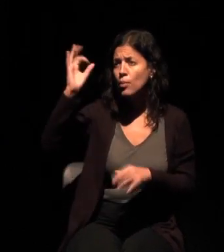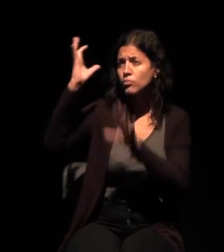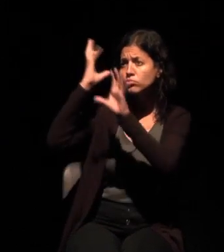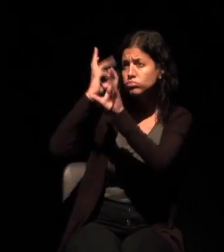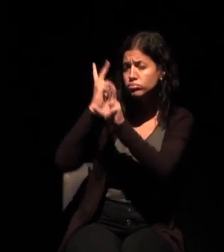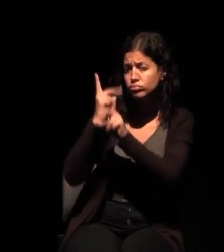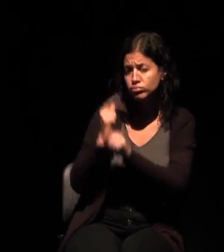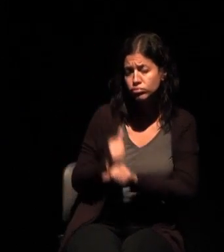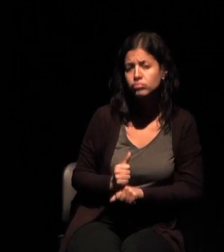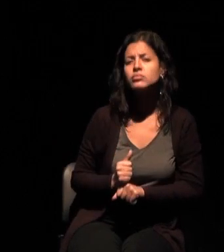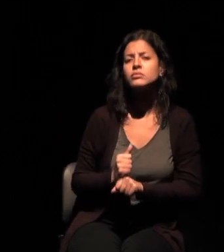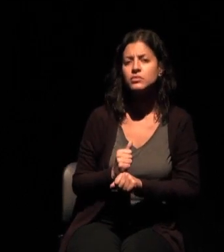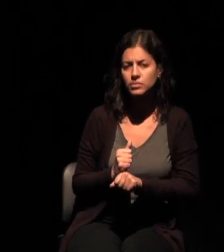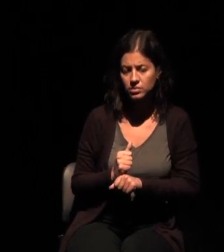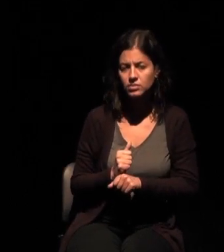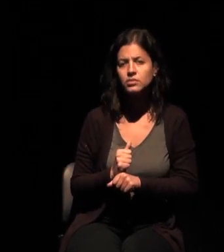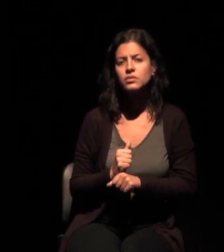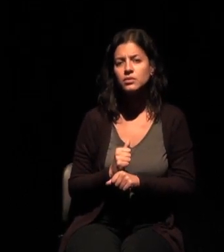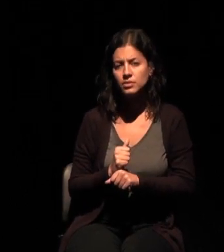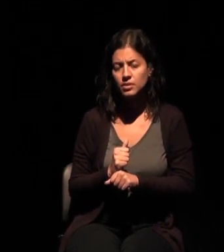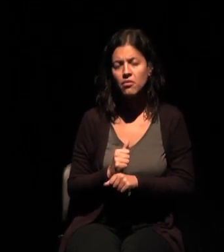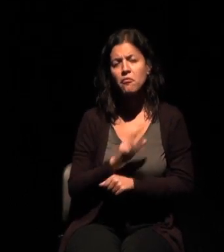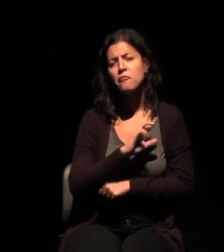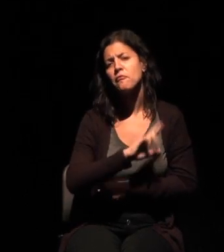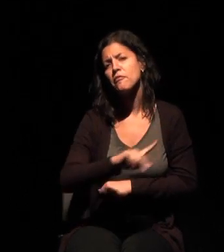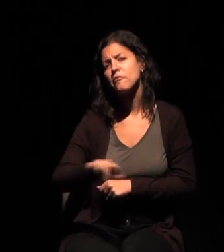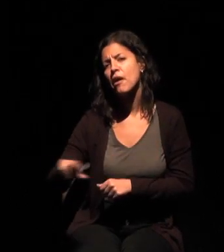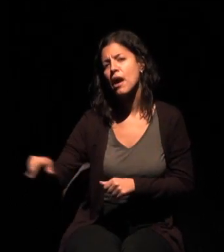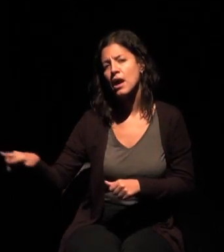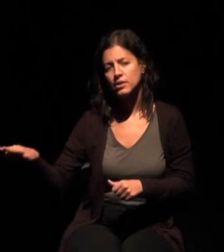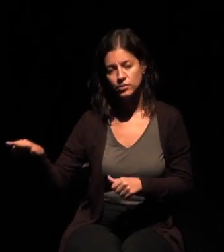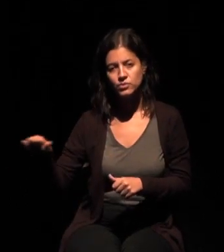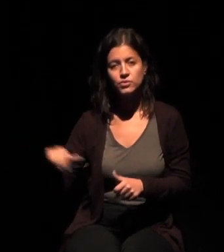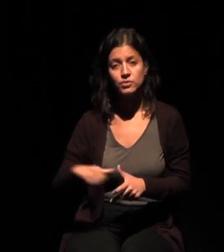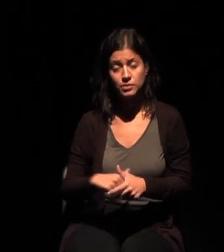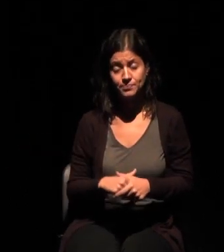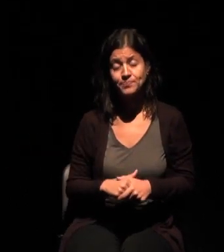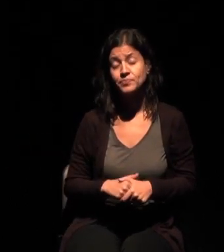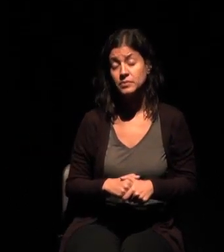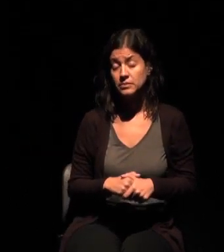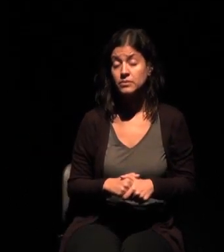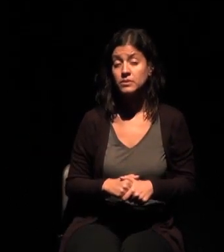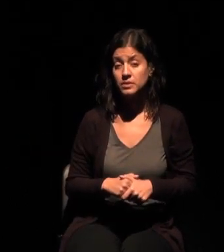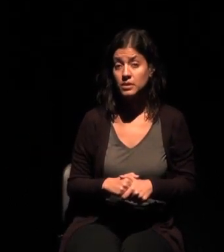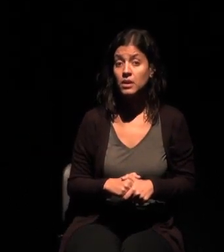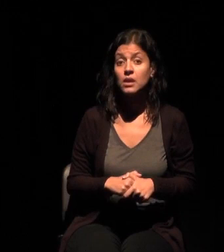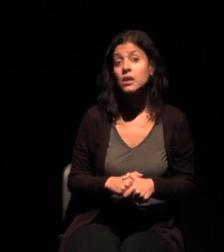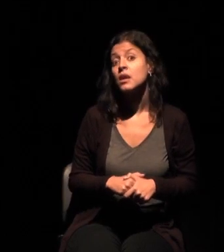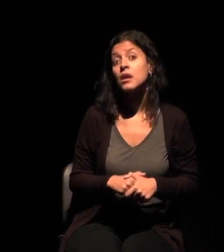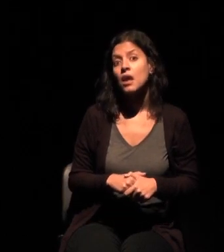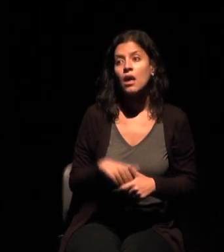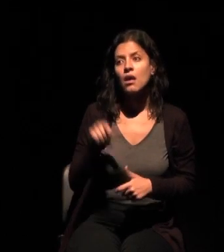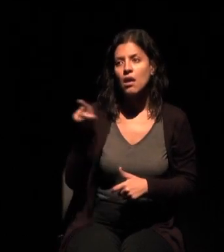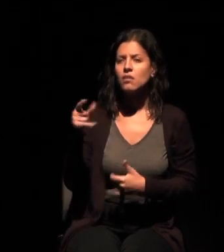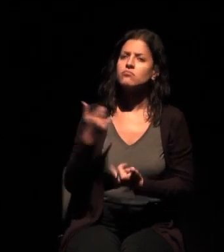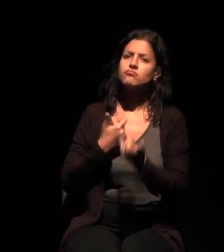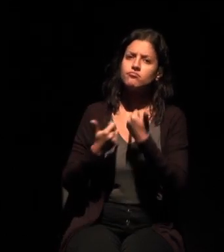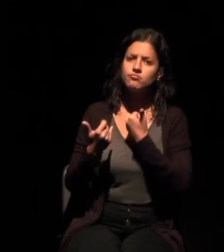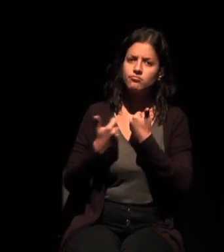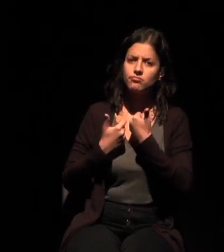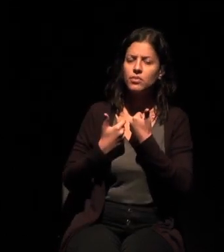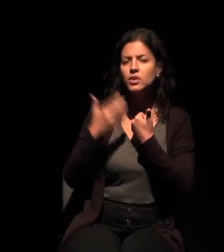da une variável i e ii e as importações não vistas são instrumentos assustadoras